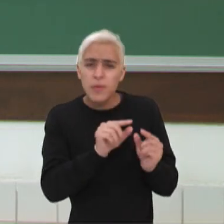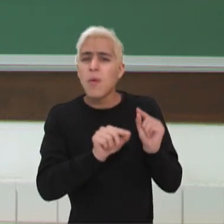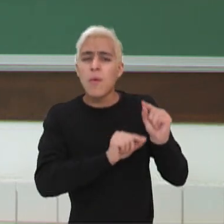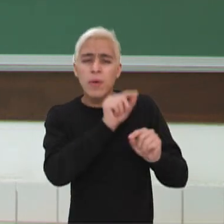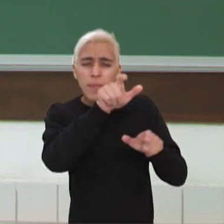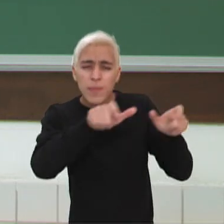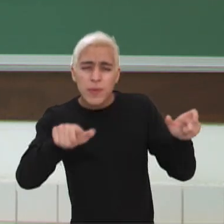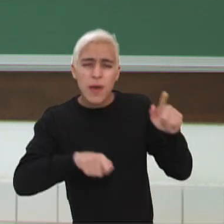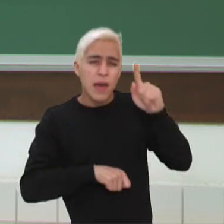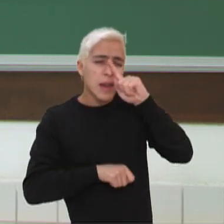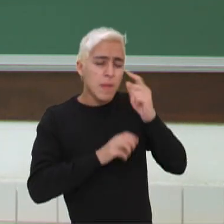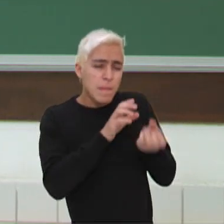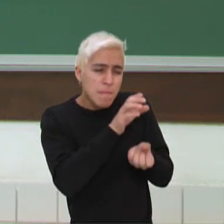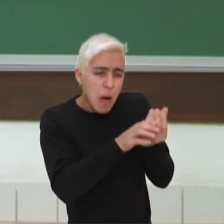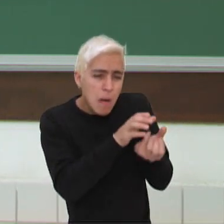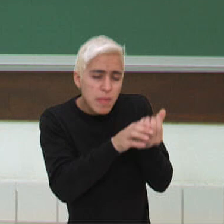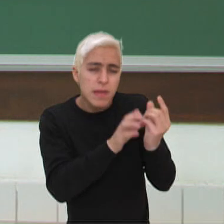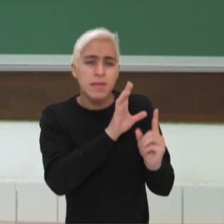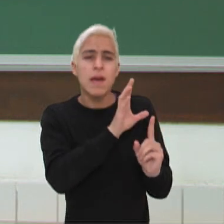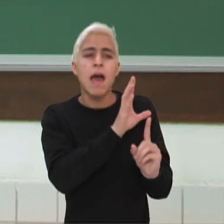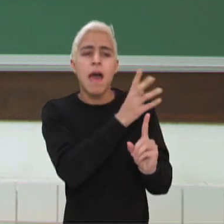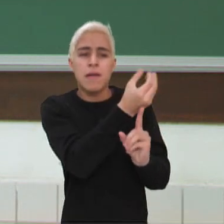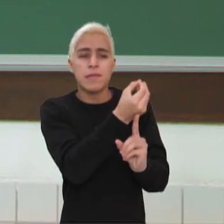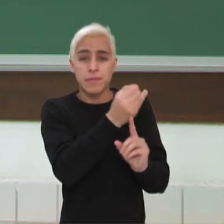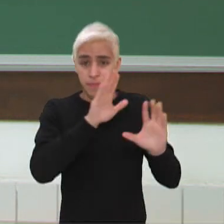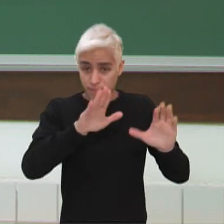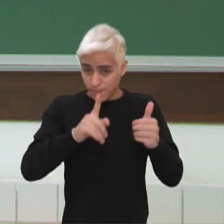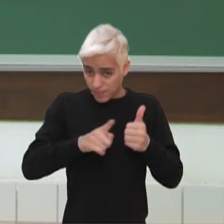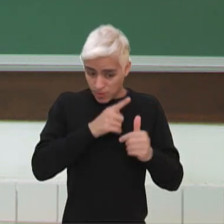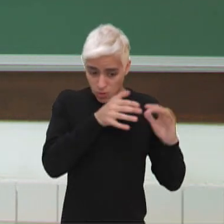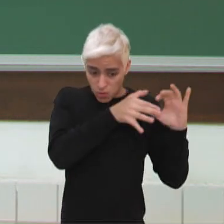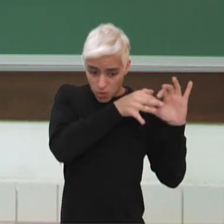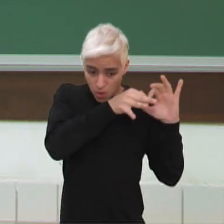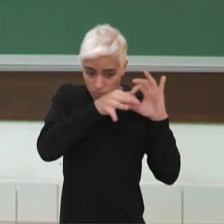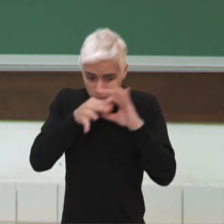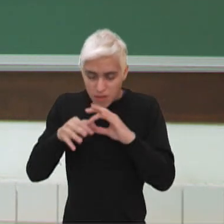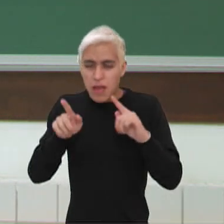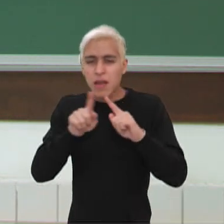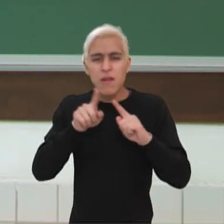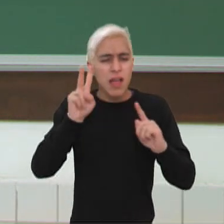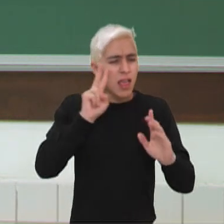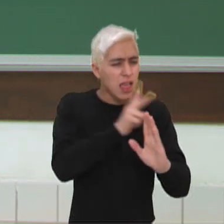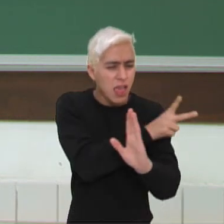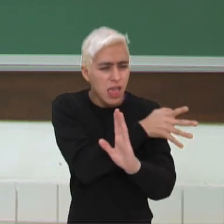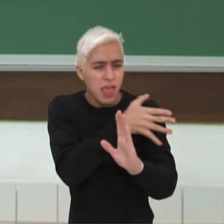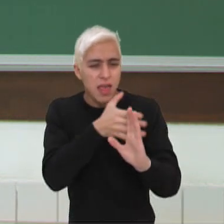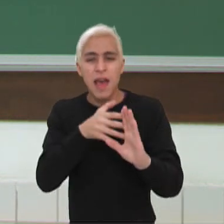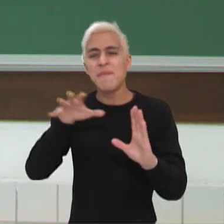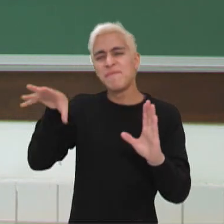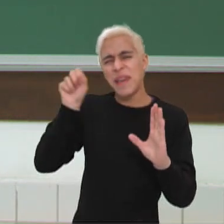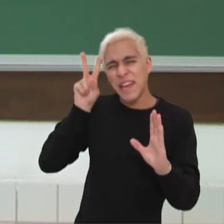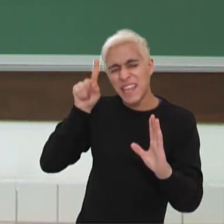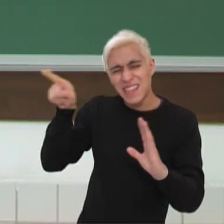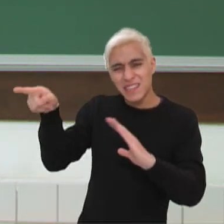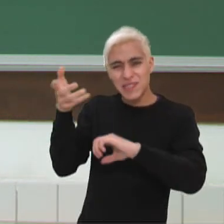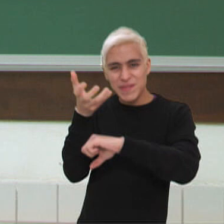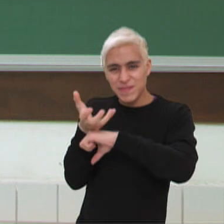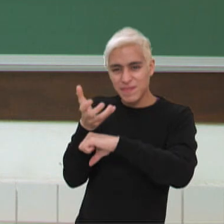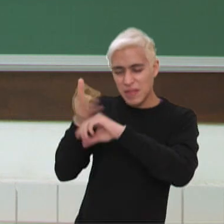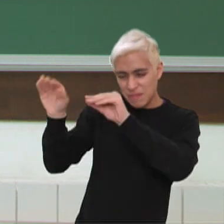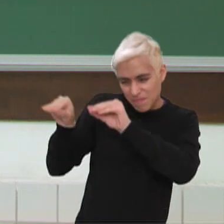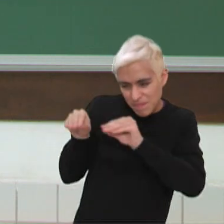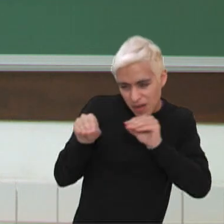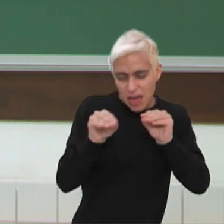de arte, que a gente faça uma contextualização, que a gente pegue um pouquinho da disciplina de história, um pouquinho da disciplina